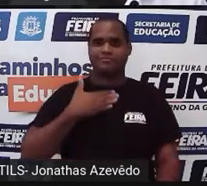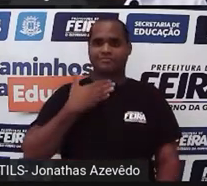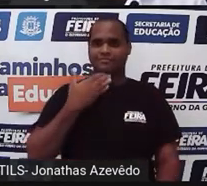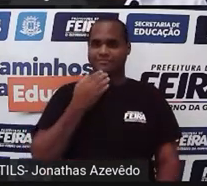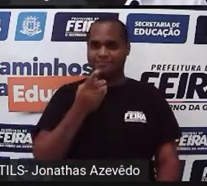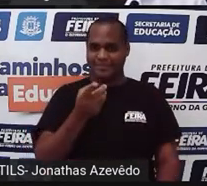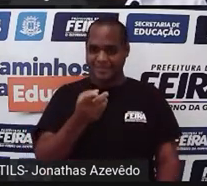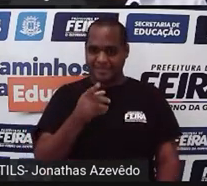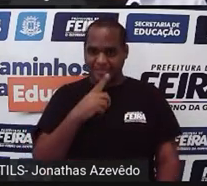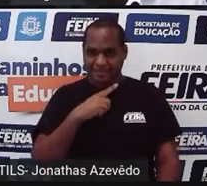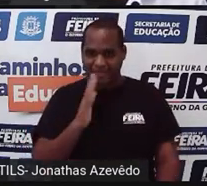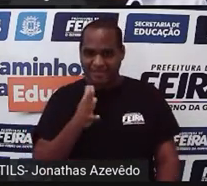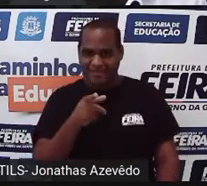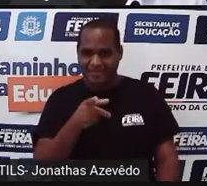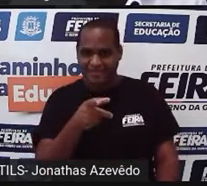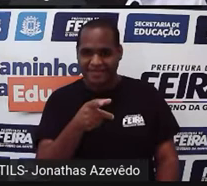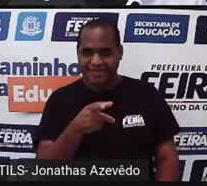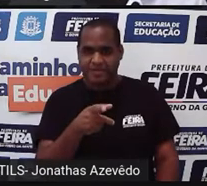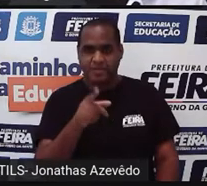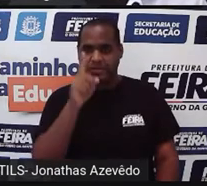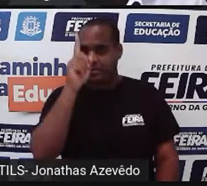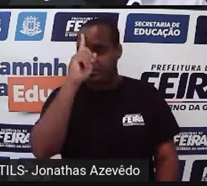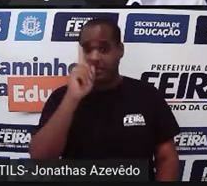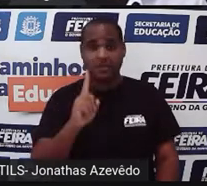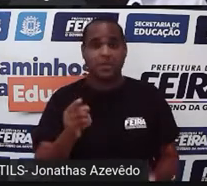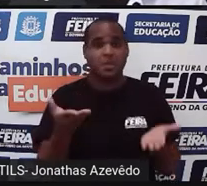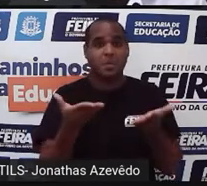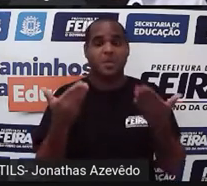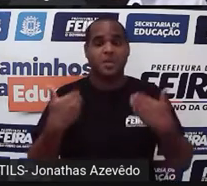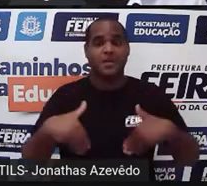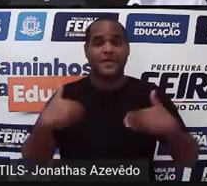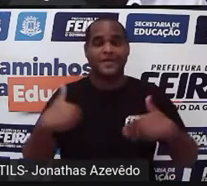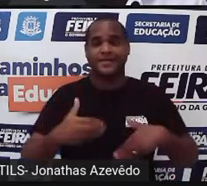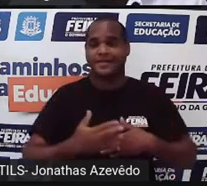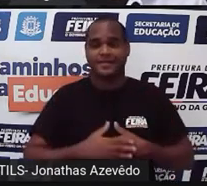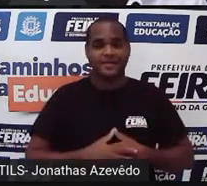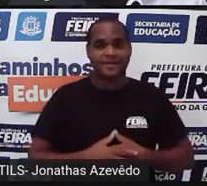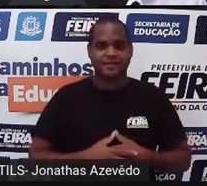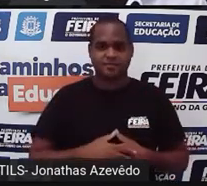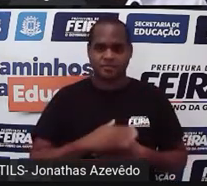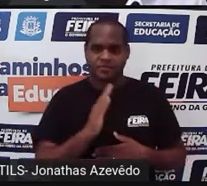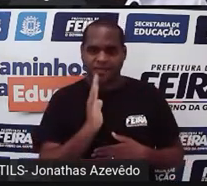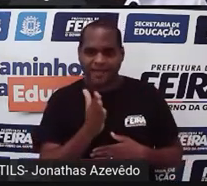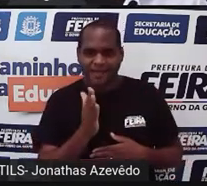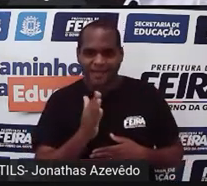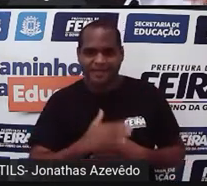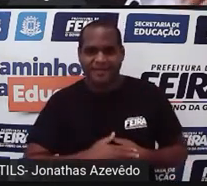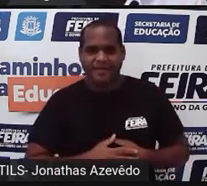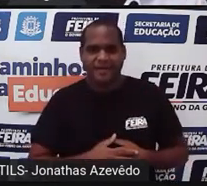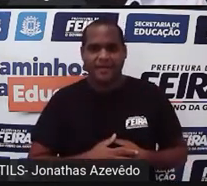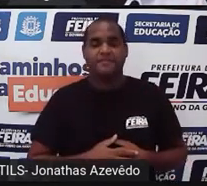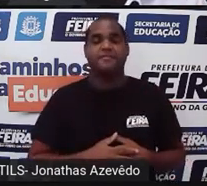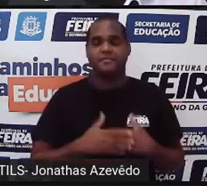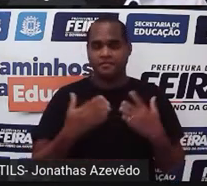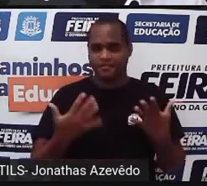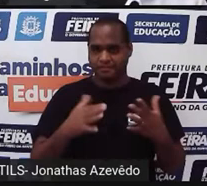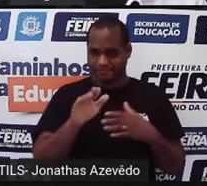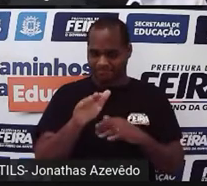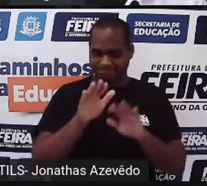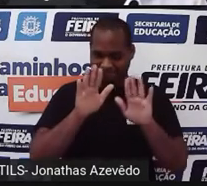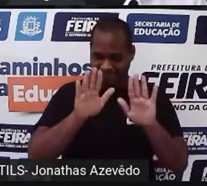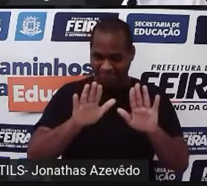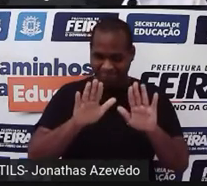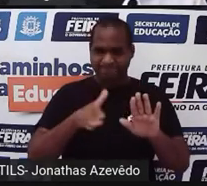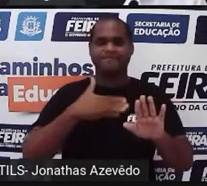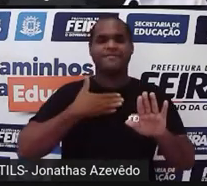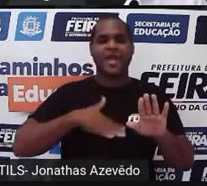você, eita, não sabia que era hoje. Já aconteceu isso? Segura essa resposta